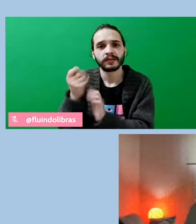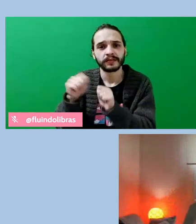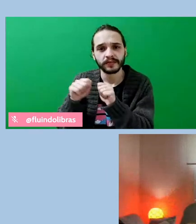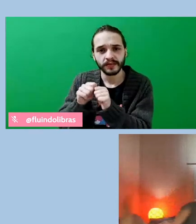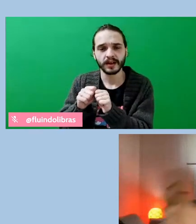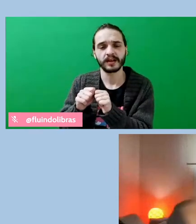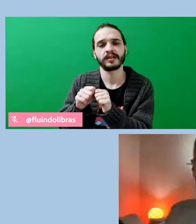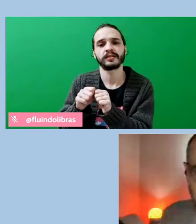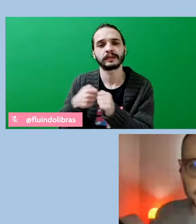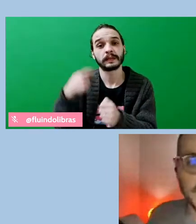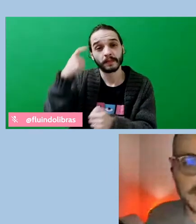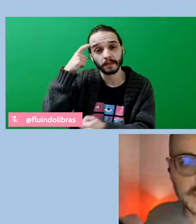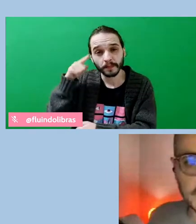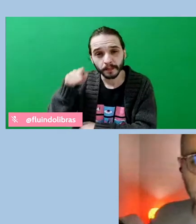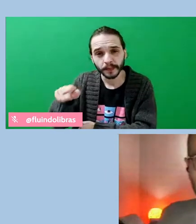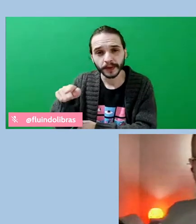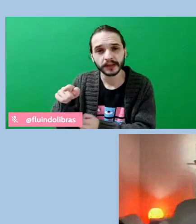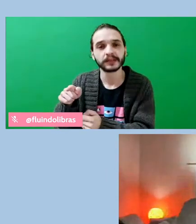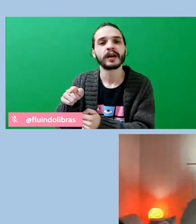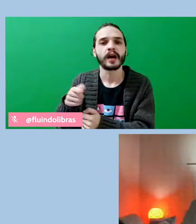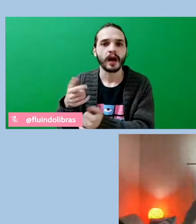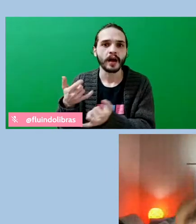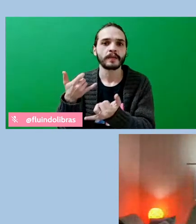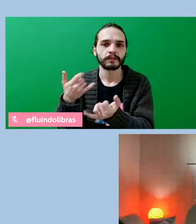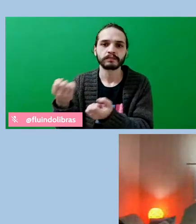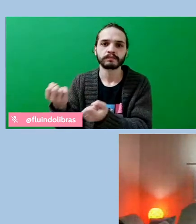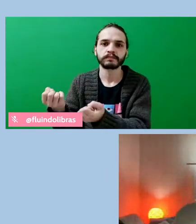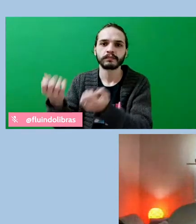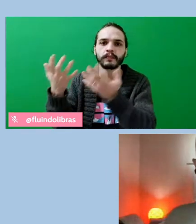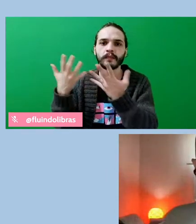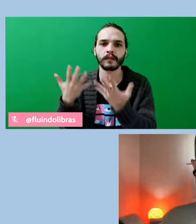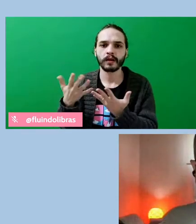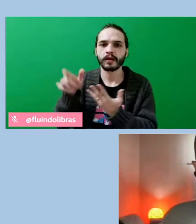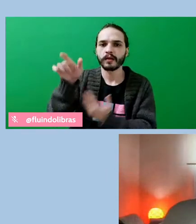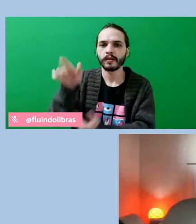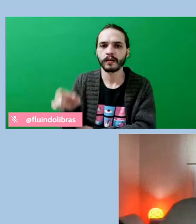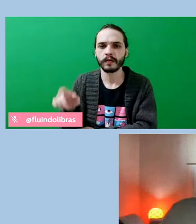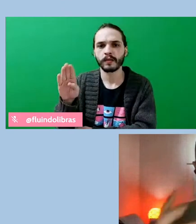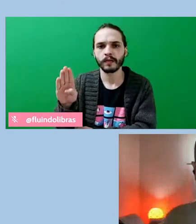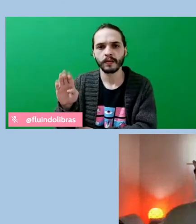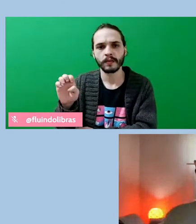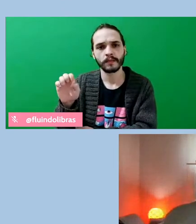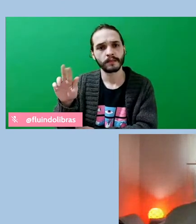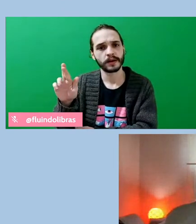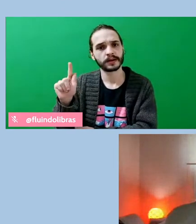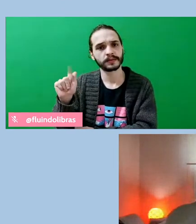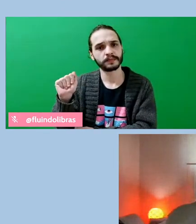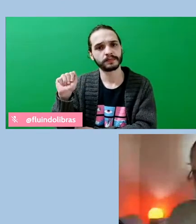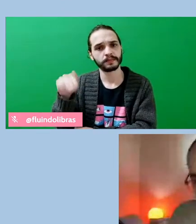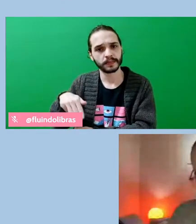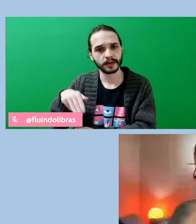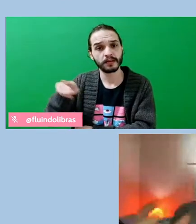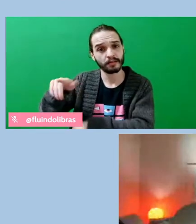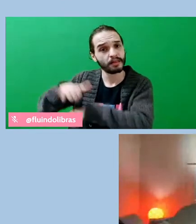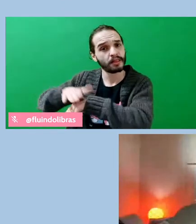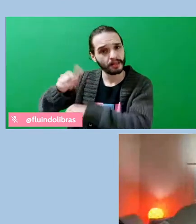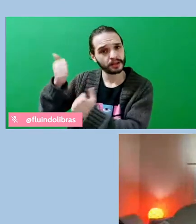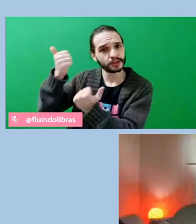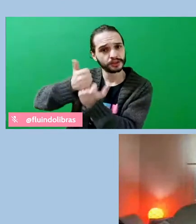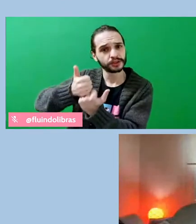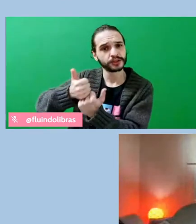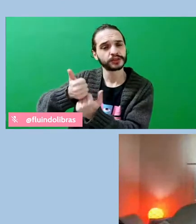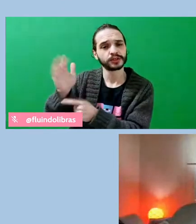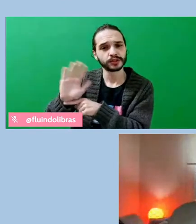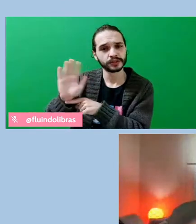pensar nesse eixo também, o Bergman aparece mais ainda, né? Porque o Bergman é um diretor de teatro antes de ser um diretor de cinema, né? Antes, não quero nem